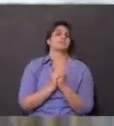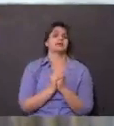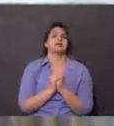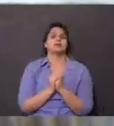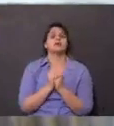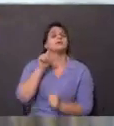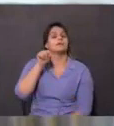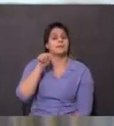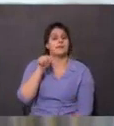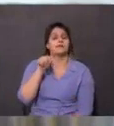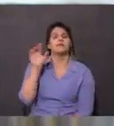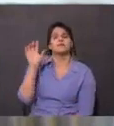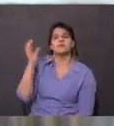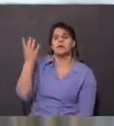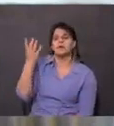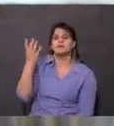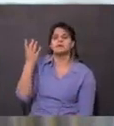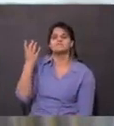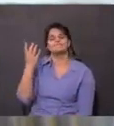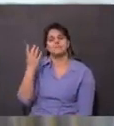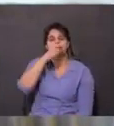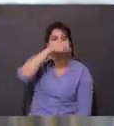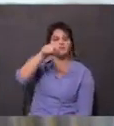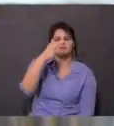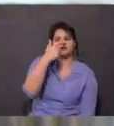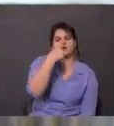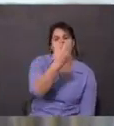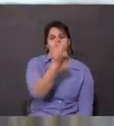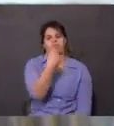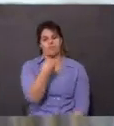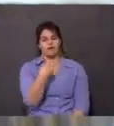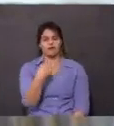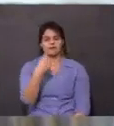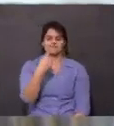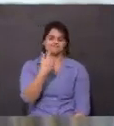inclusivamente quando sentia a rejeição por parte dos outros.